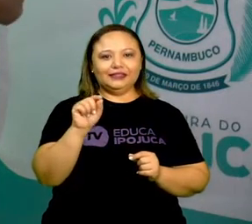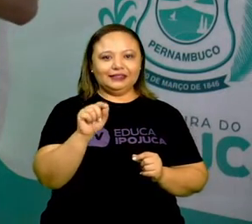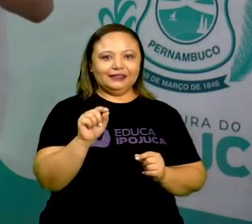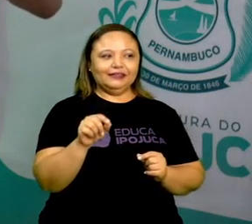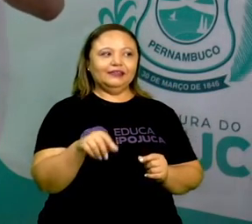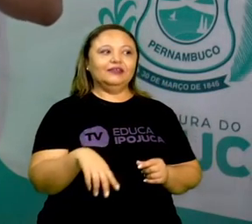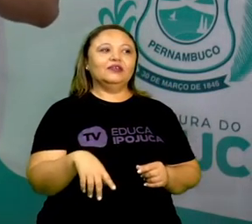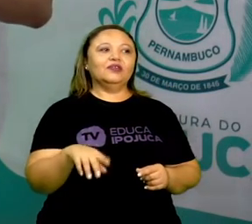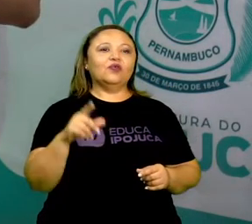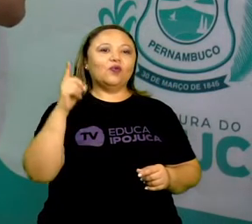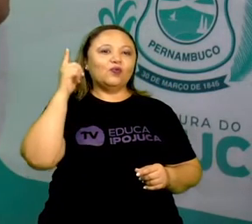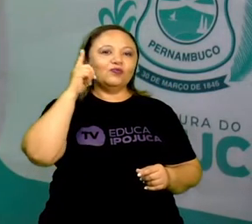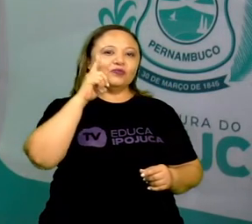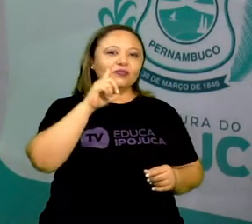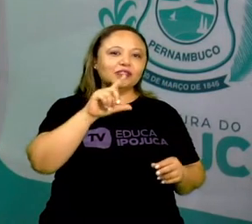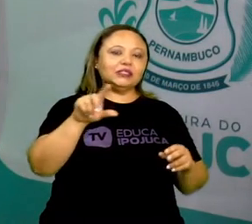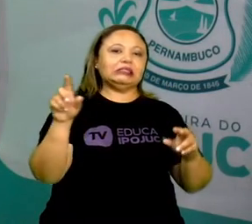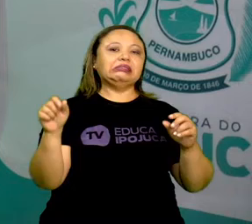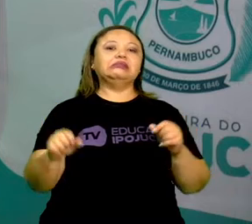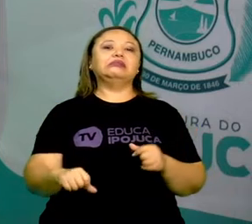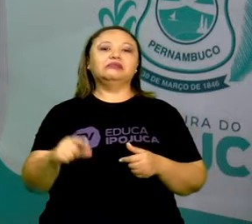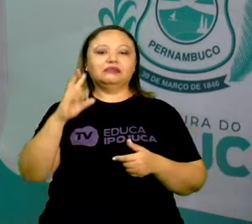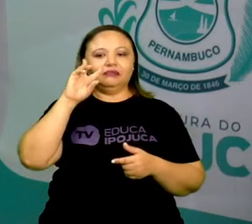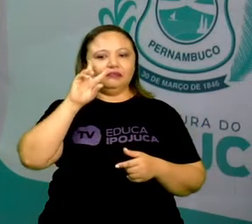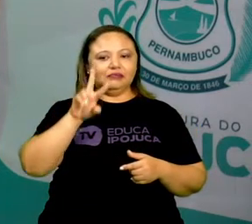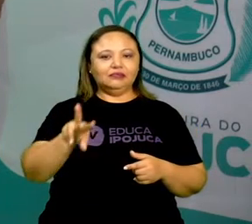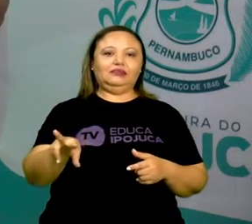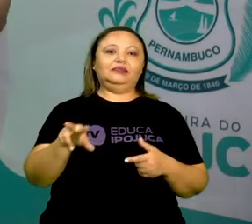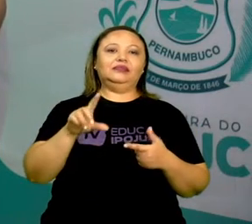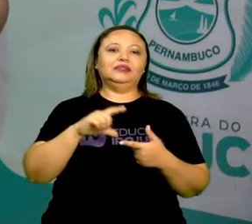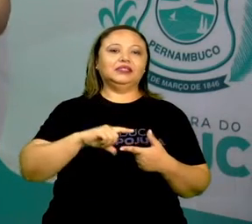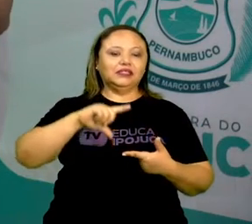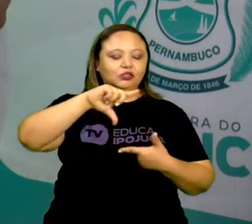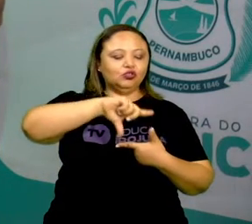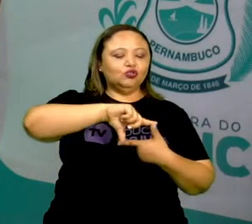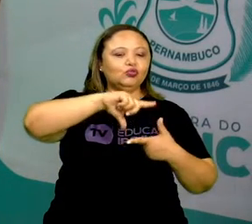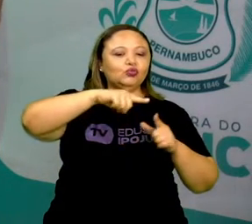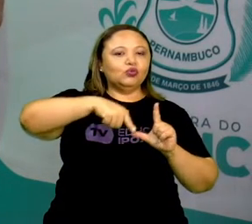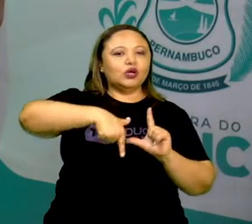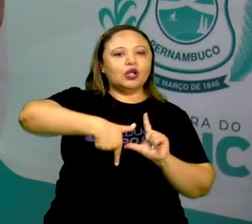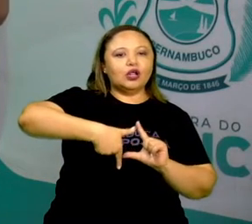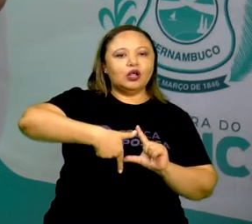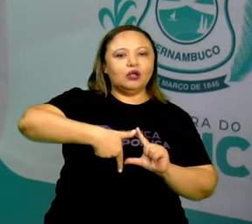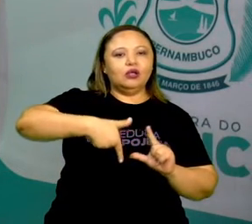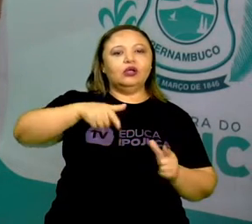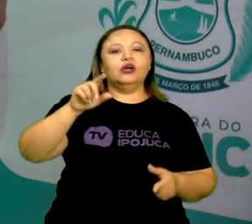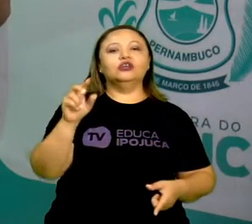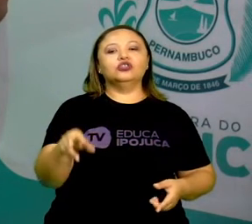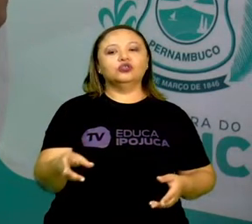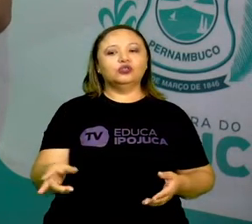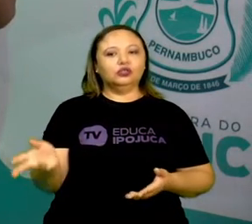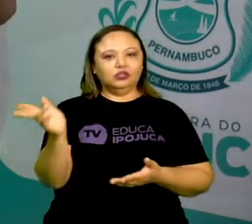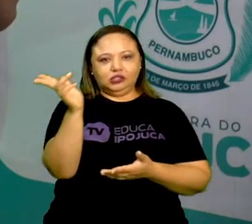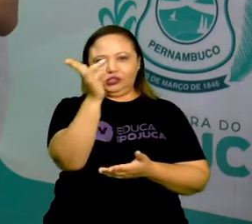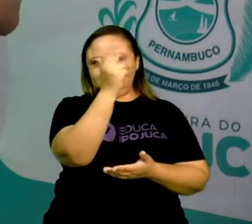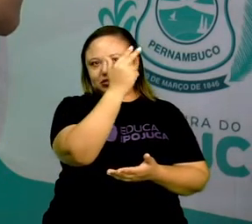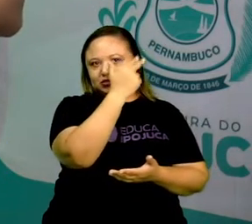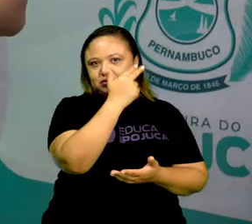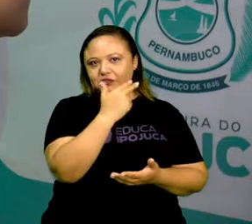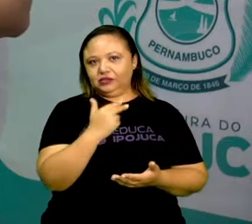Sendo assim, a gente conseguiu perceber as planificações, que são os modelos para a montagem das figuras